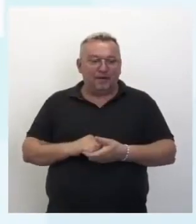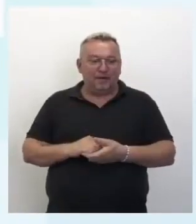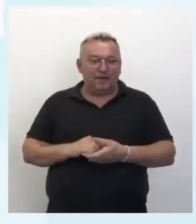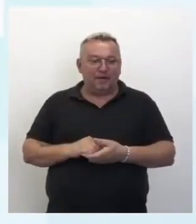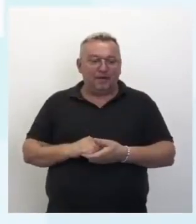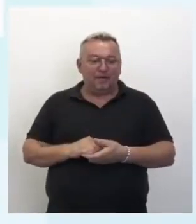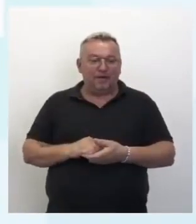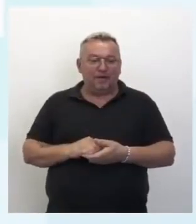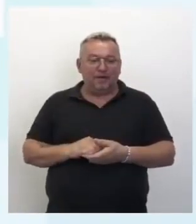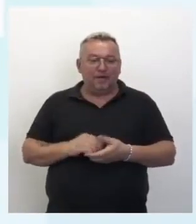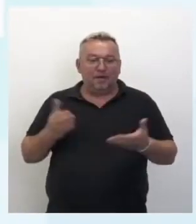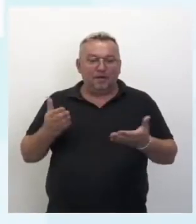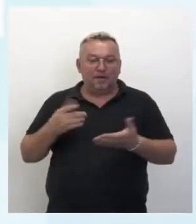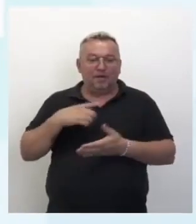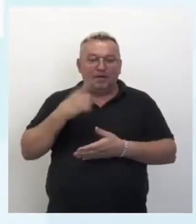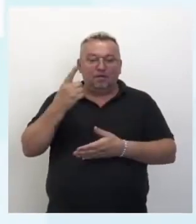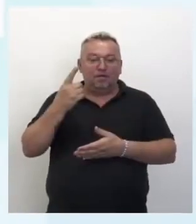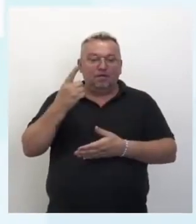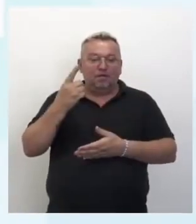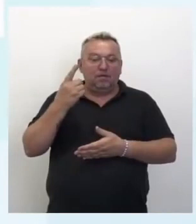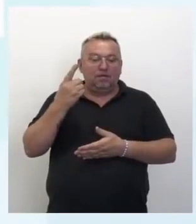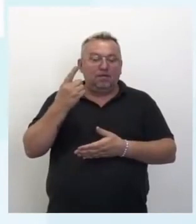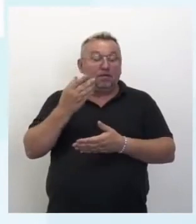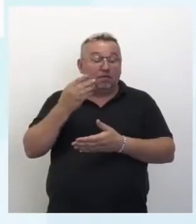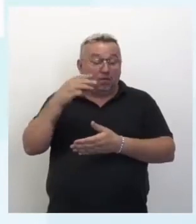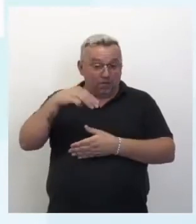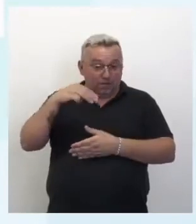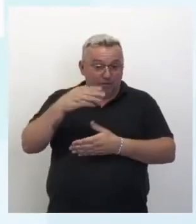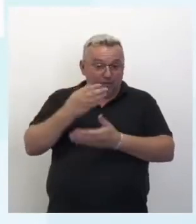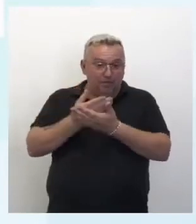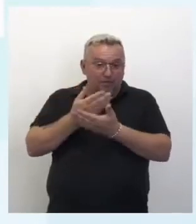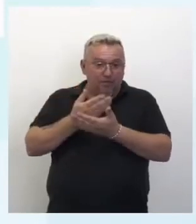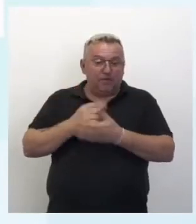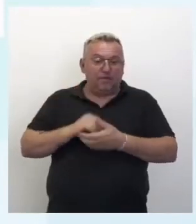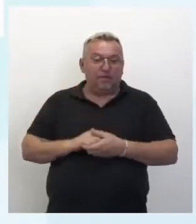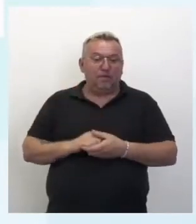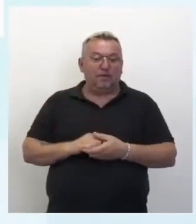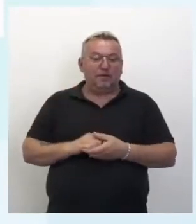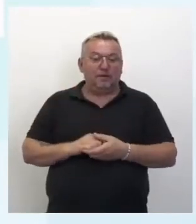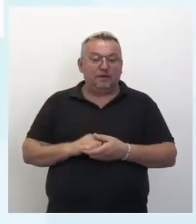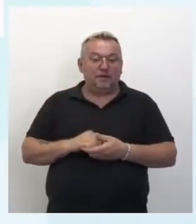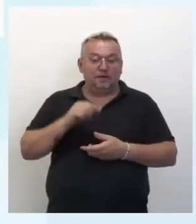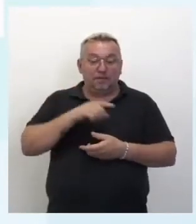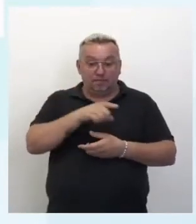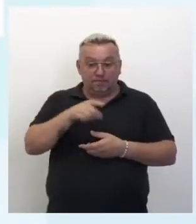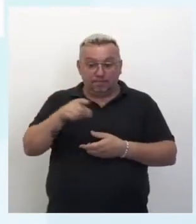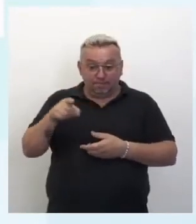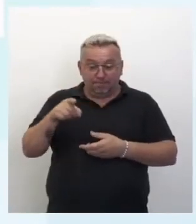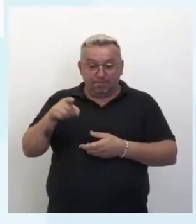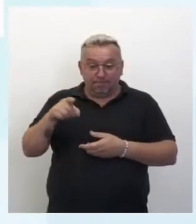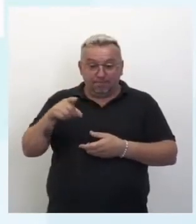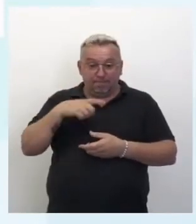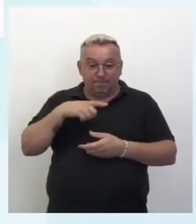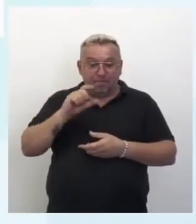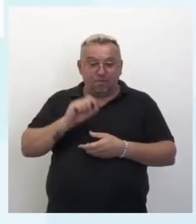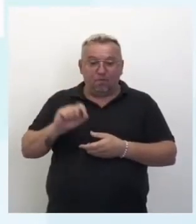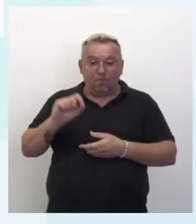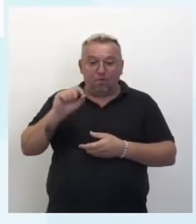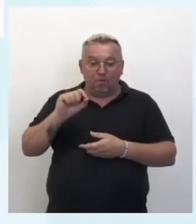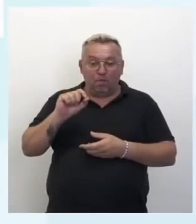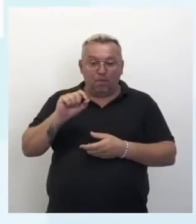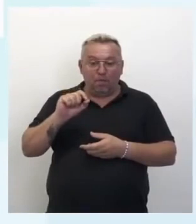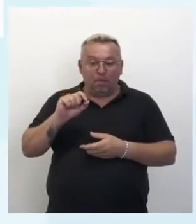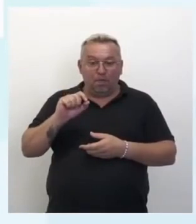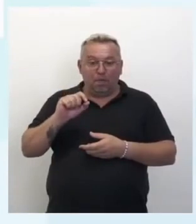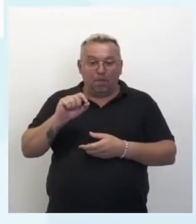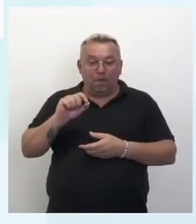vamos agora rapidinho, a gente tem 1 minutinho de aula ainda, né, João? Sim. Mas a gente vai trabalhar um pouquinho aqui, ó. Para vocês, a gente vai ter aqui,